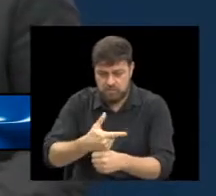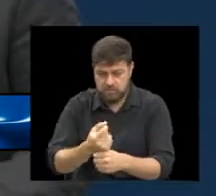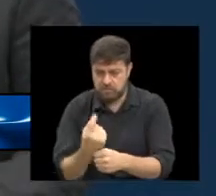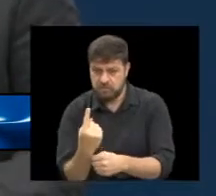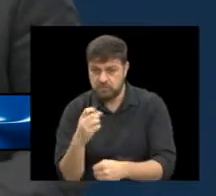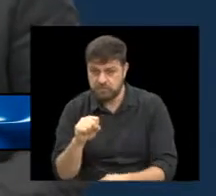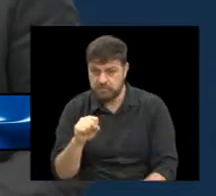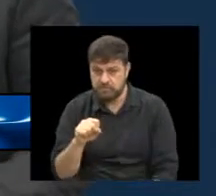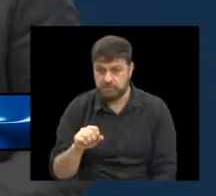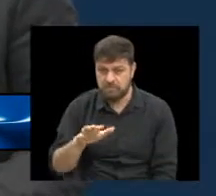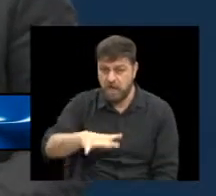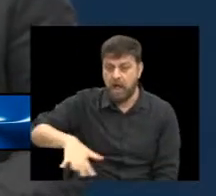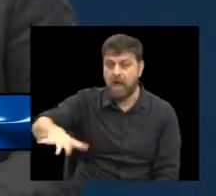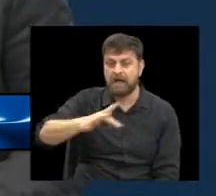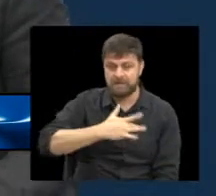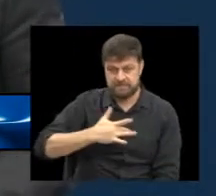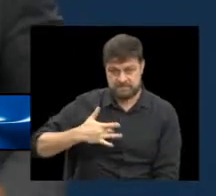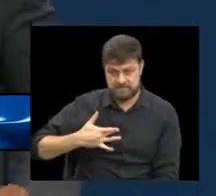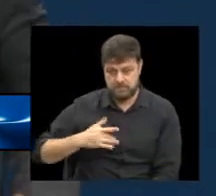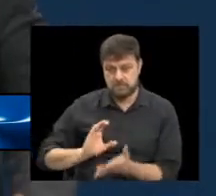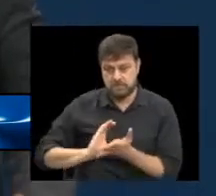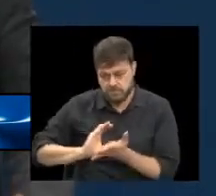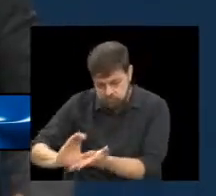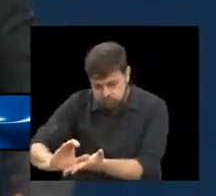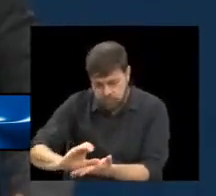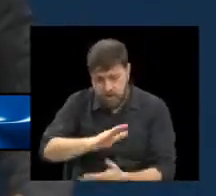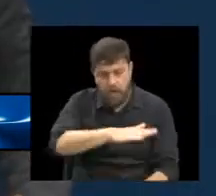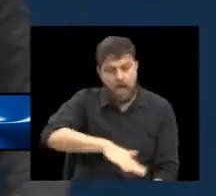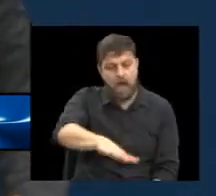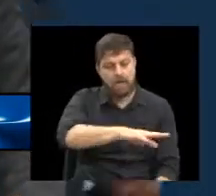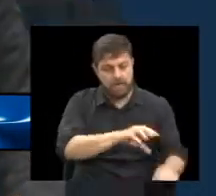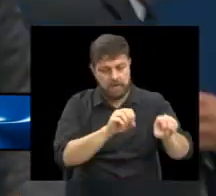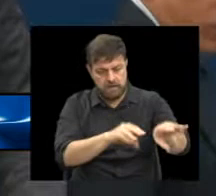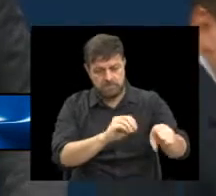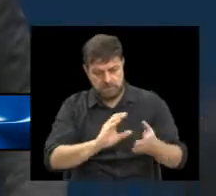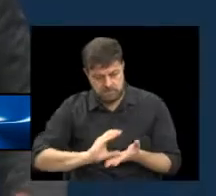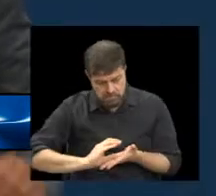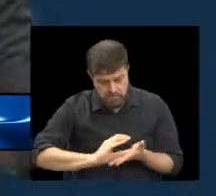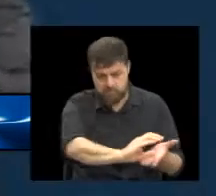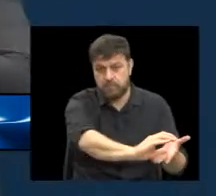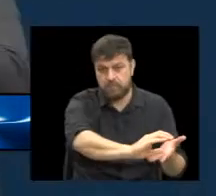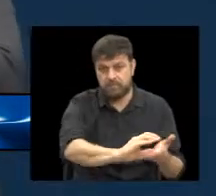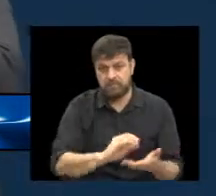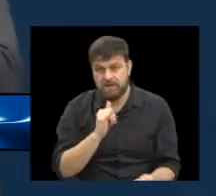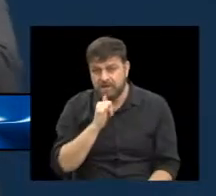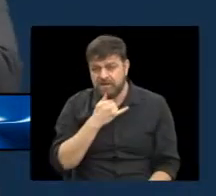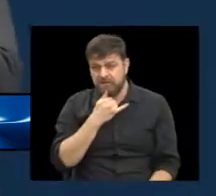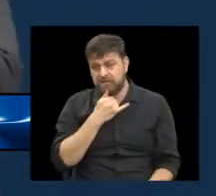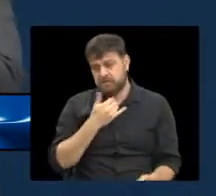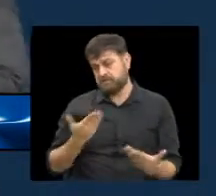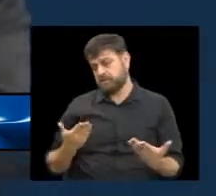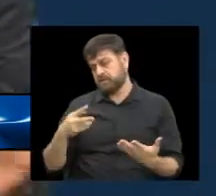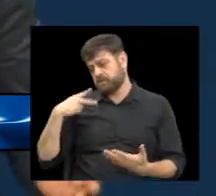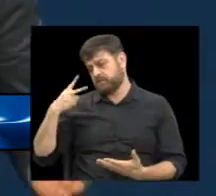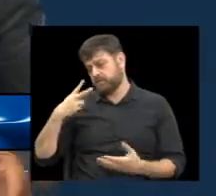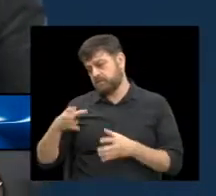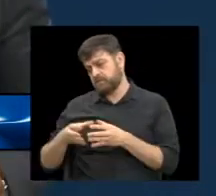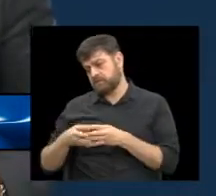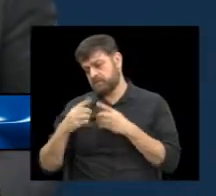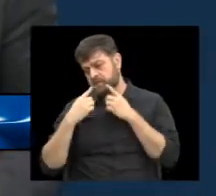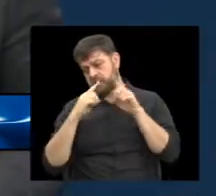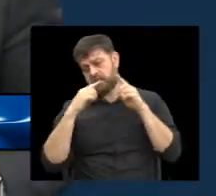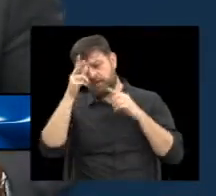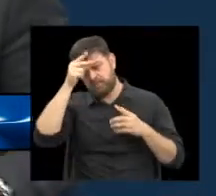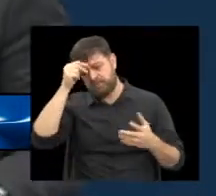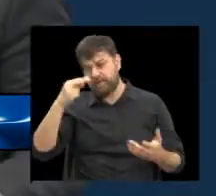Mariana, saúde e educação. Infelizmente, vereadora Mariana, vereadora de oposição, Não dá